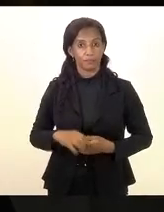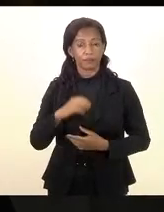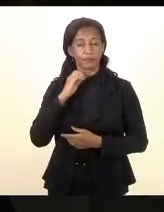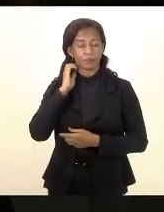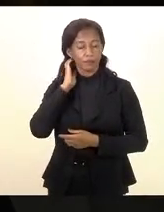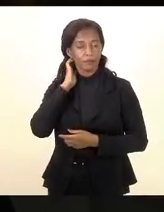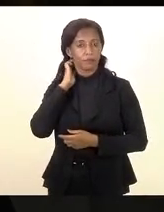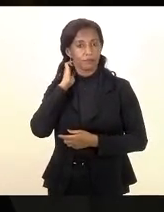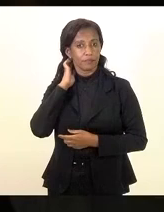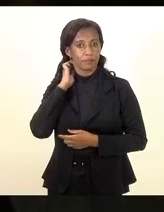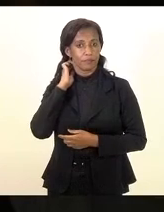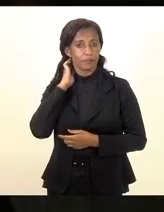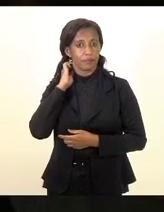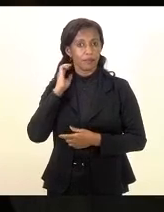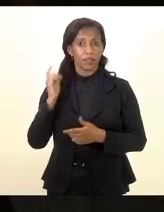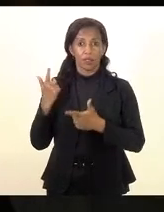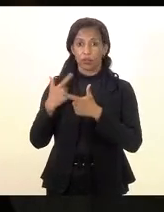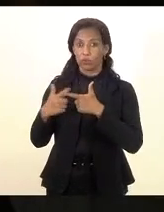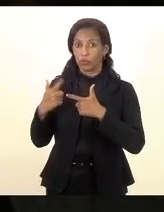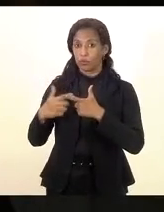de uma gravidade